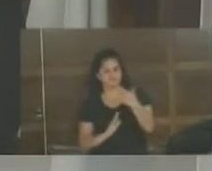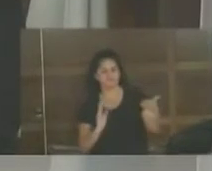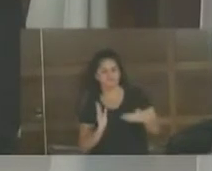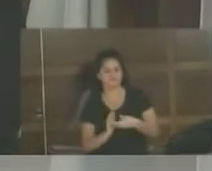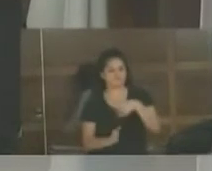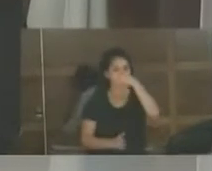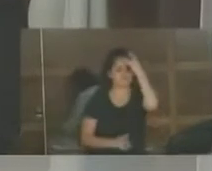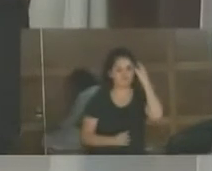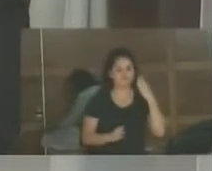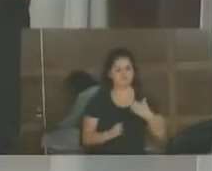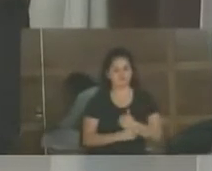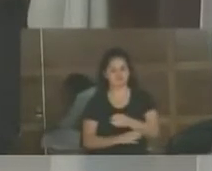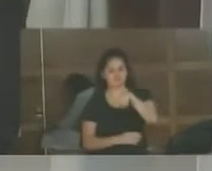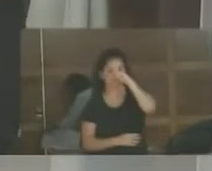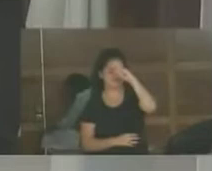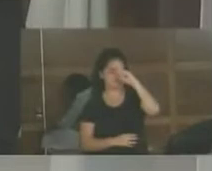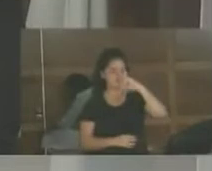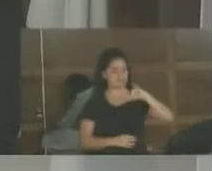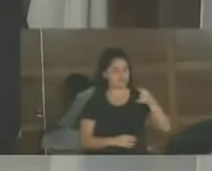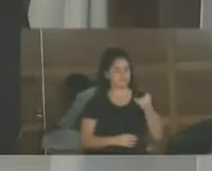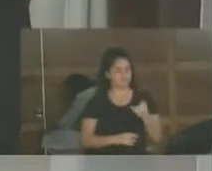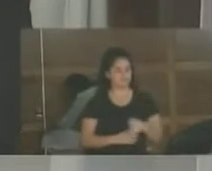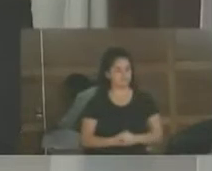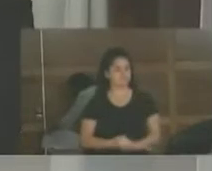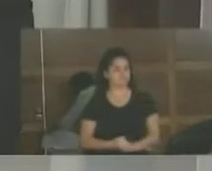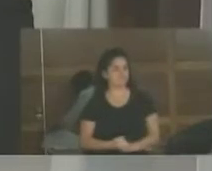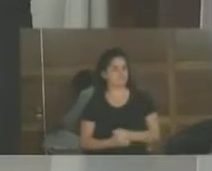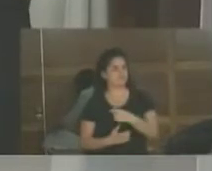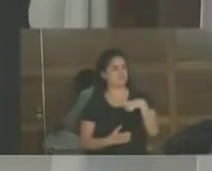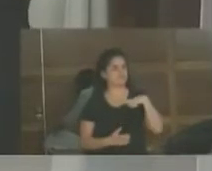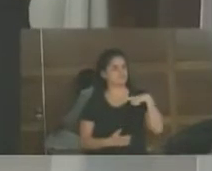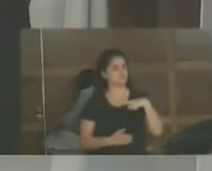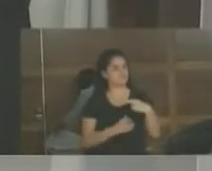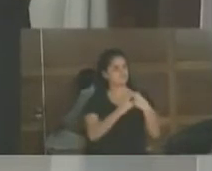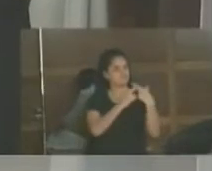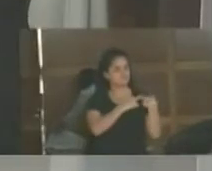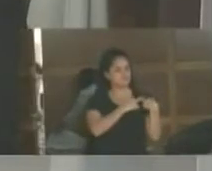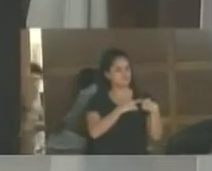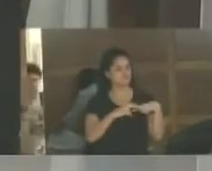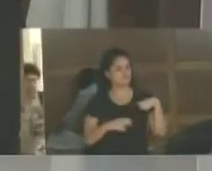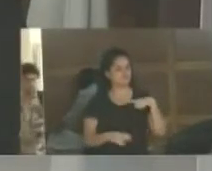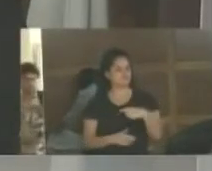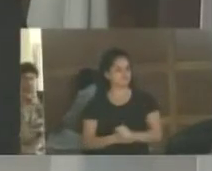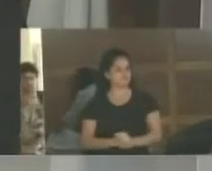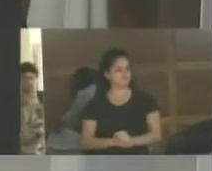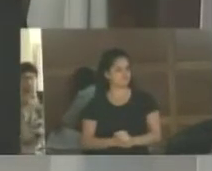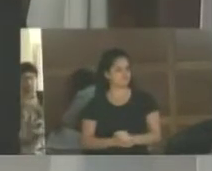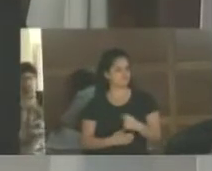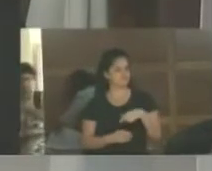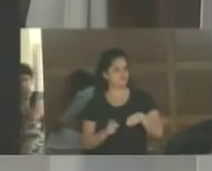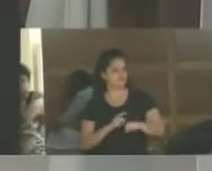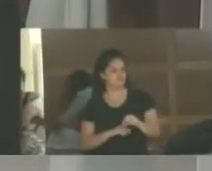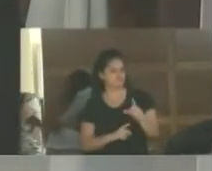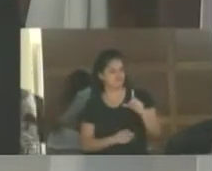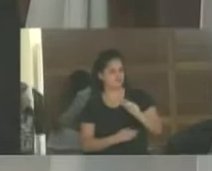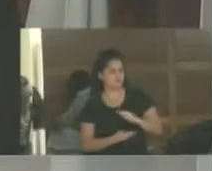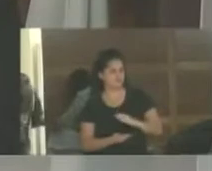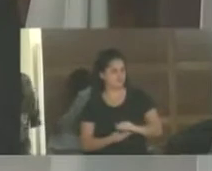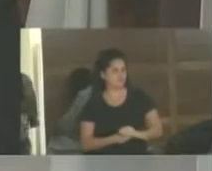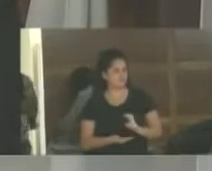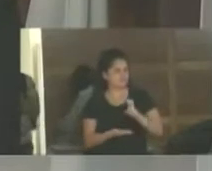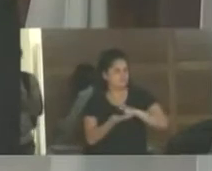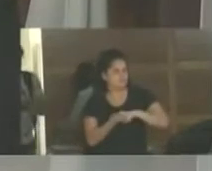chegam naquele hospital. Isso ninguém pode falar. Ele tem um compromisso, ele tem a responsabilidade, ele chega cedo, ele sai